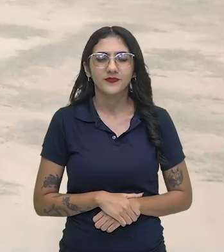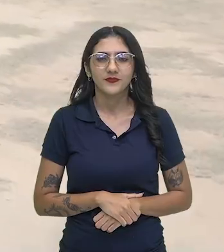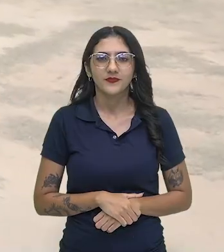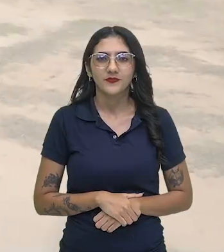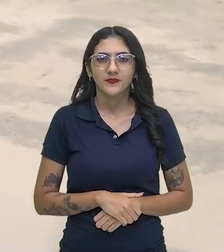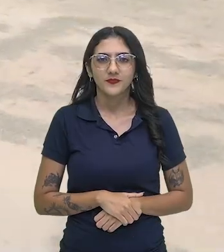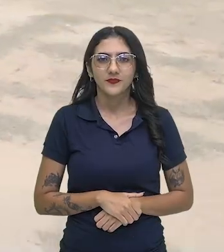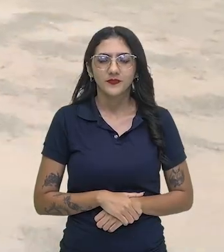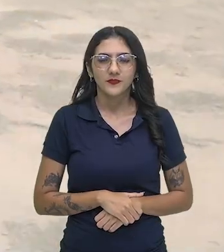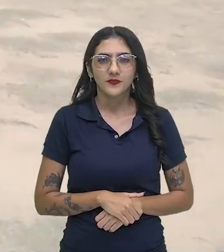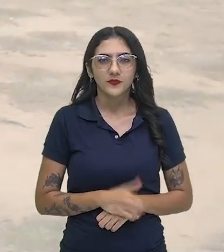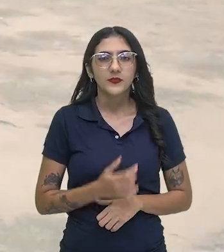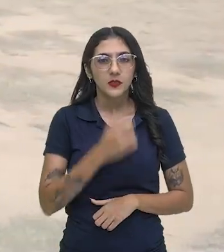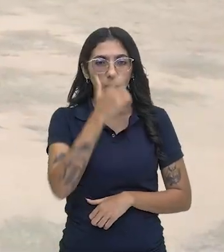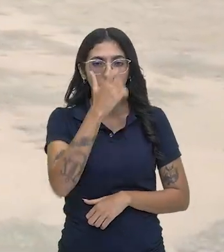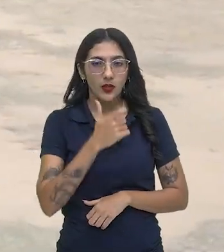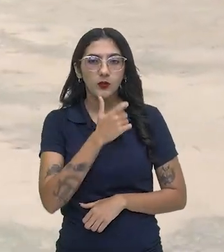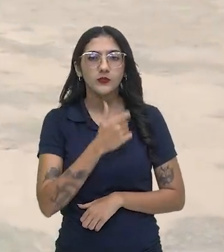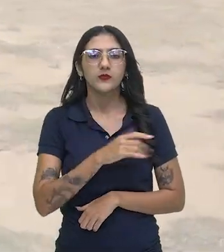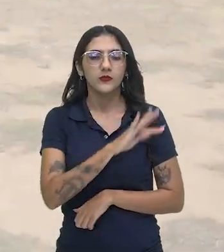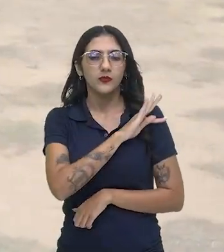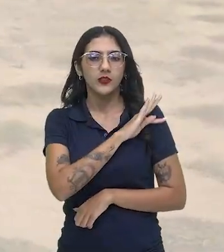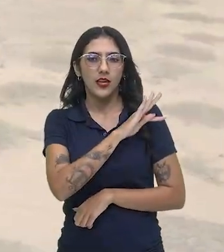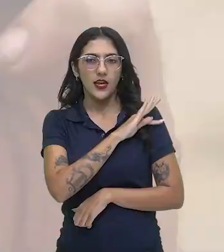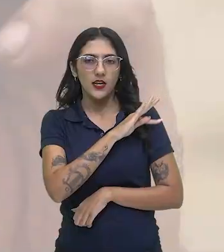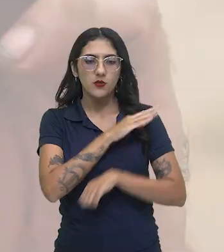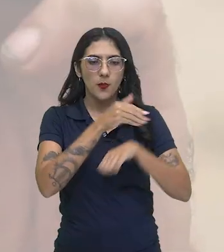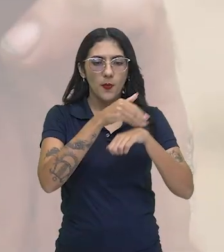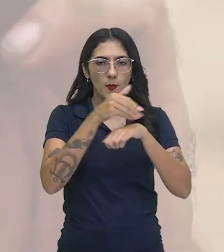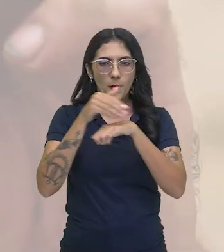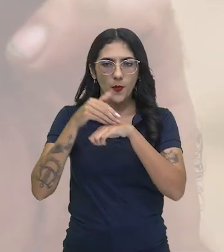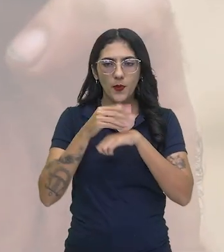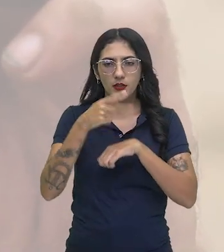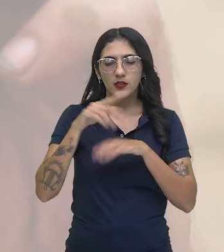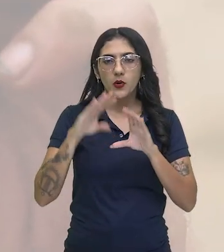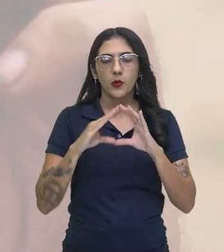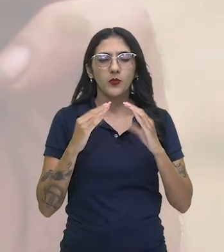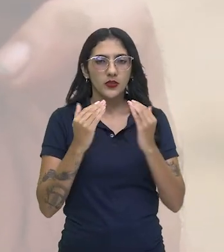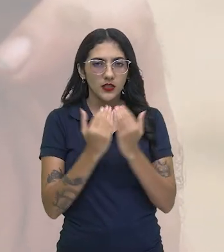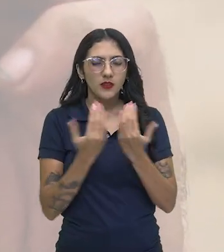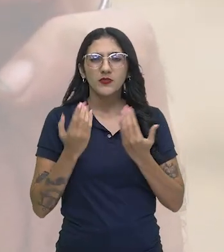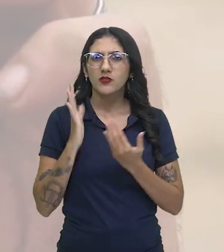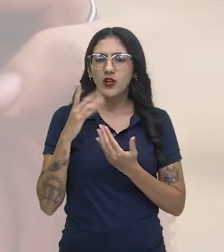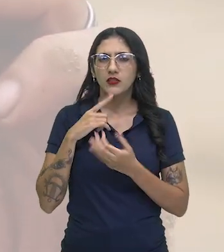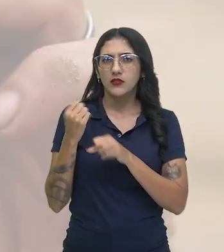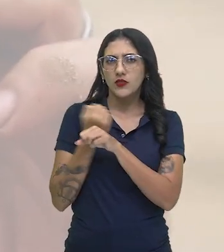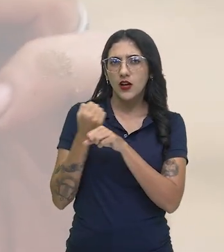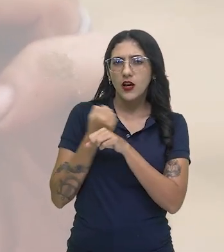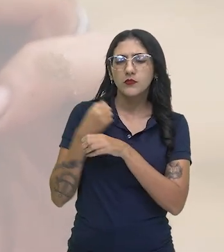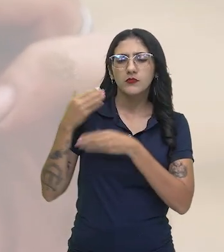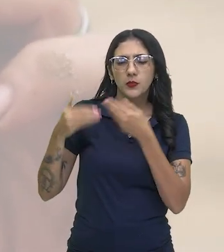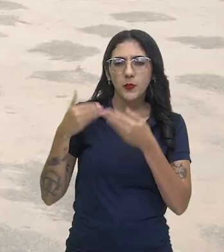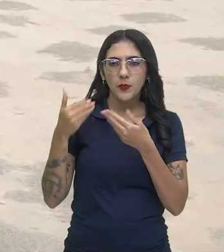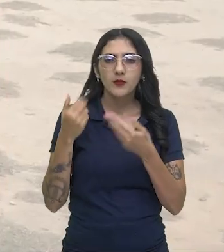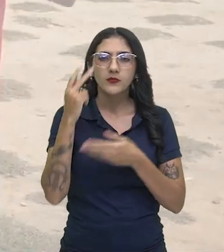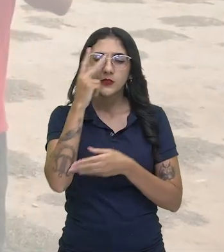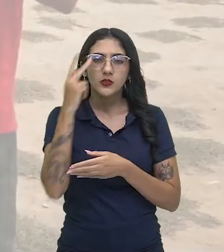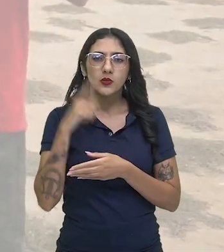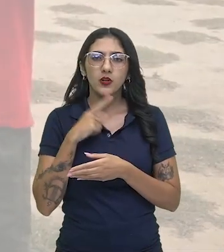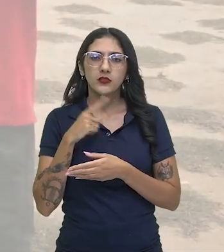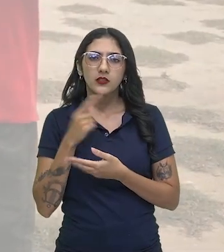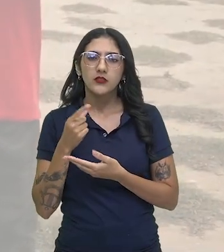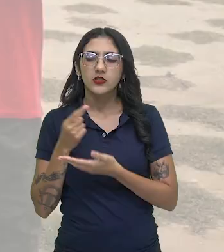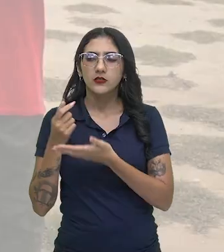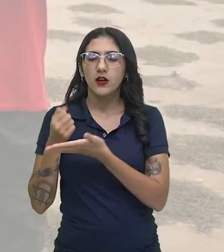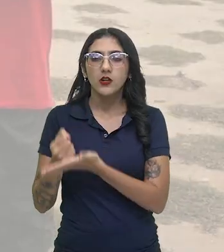Eu sou técnico em arqueologia, né? Sou morador da comunidade. Durante muito tempo nós recebemos doações dos